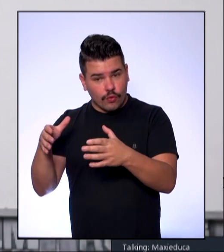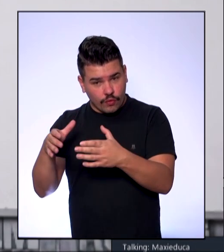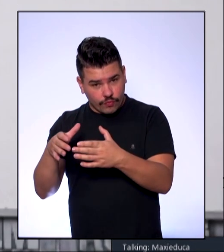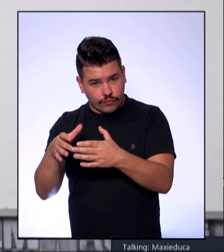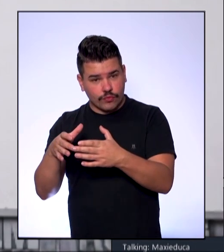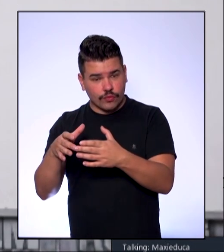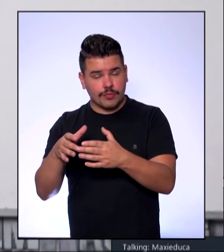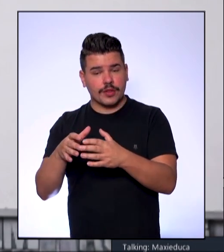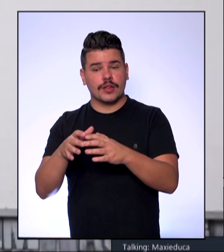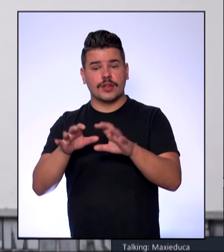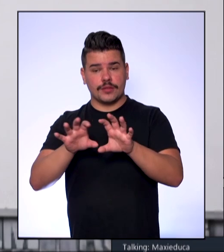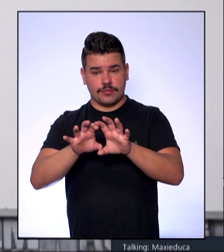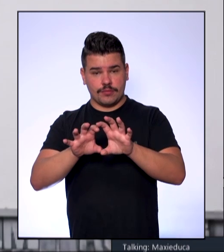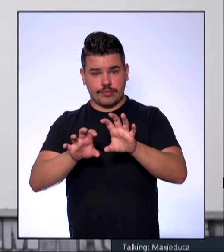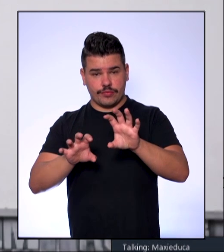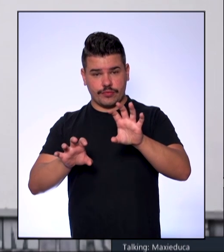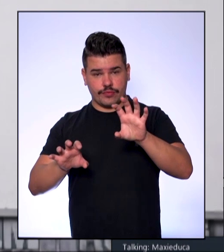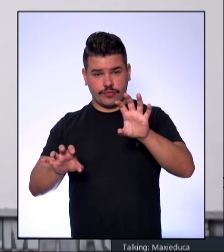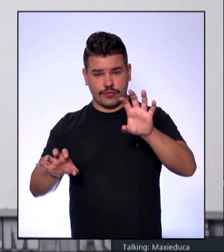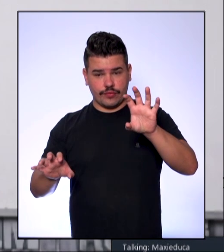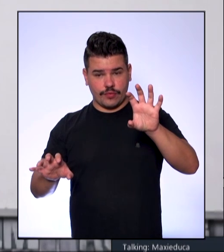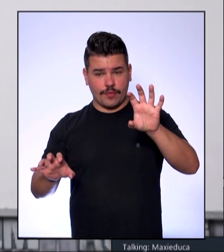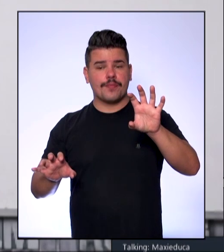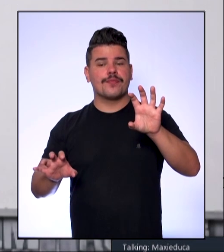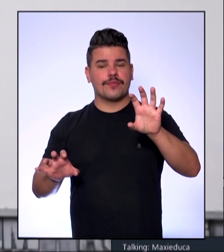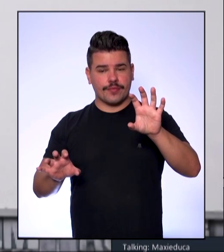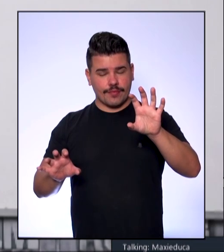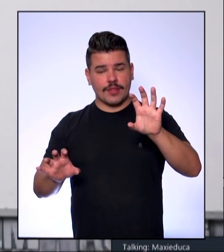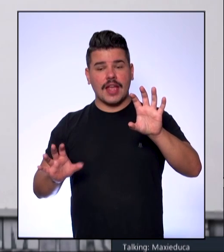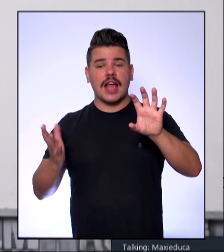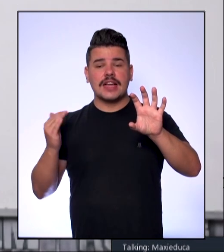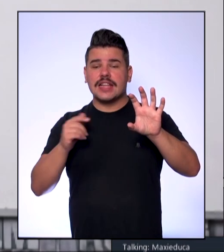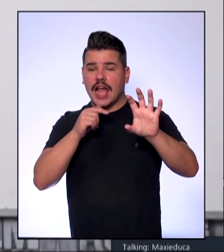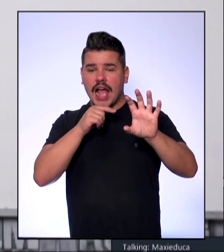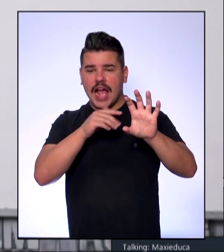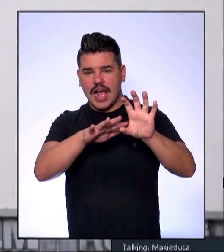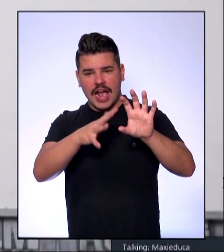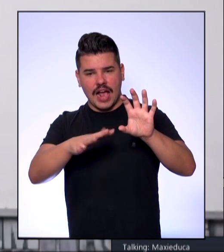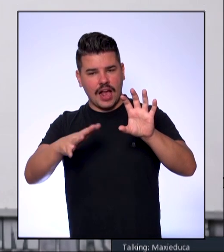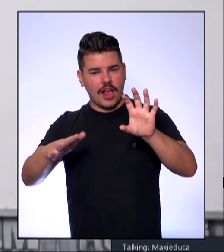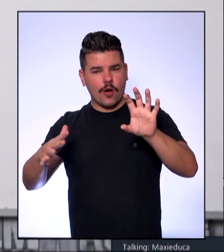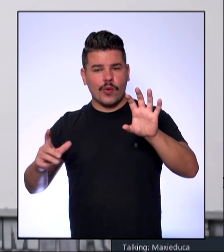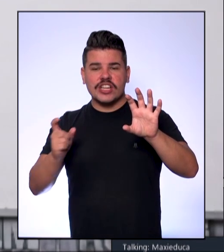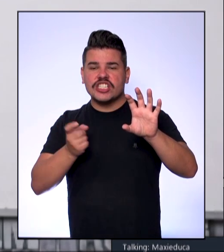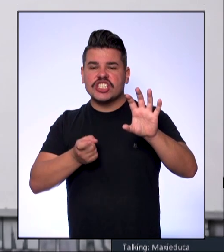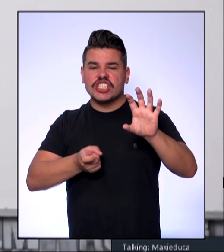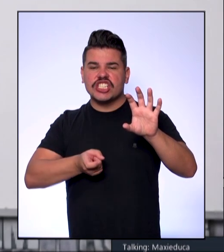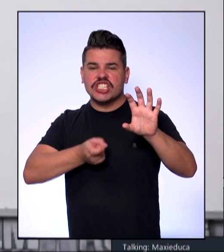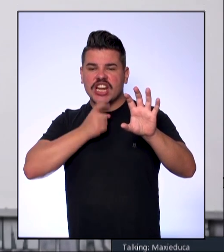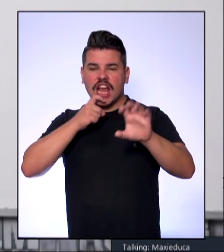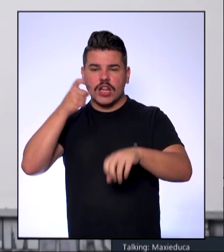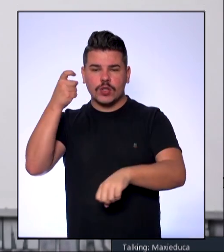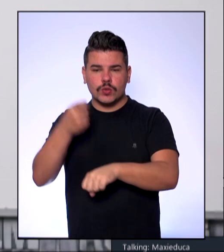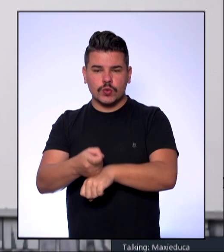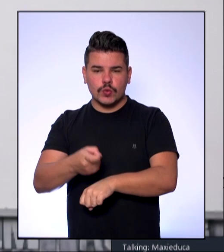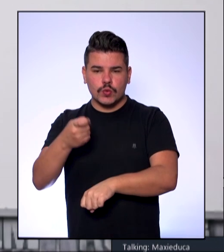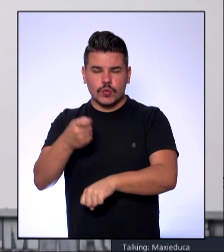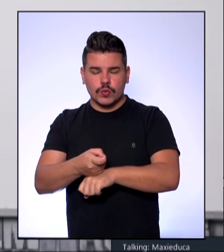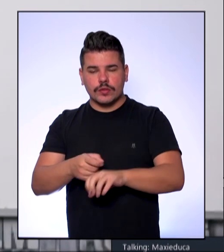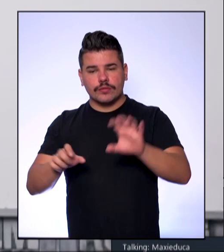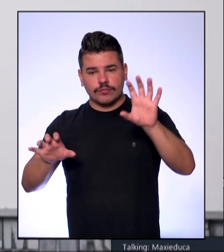pelo Estreito de Bering traz a seguinte perspectiva, tá? Qual é a